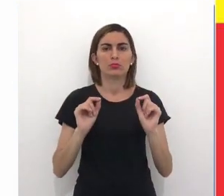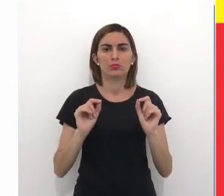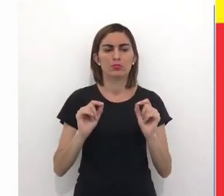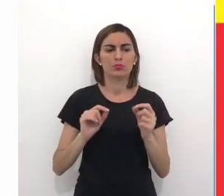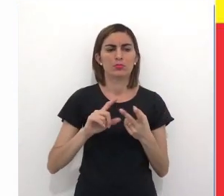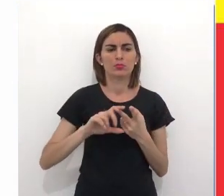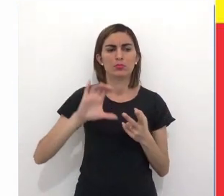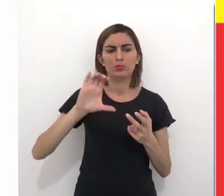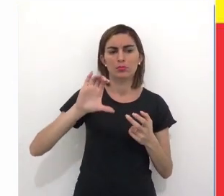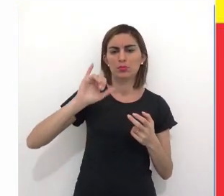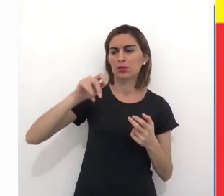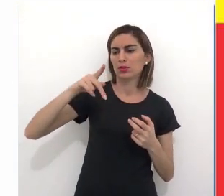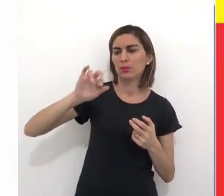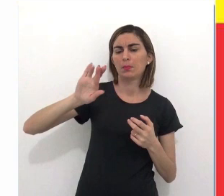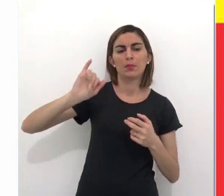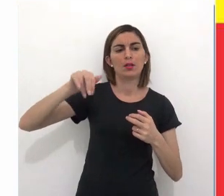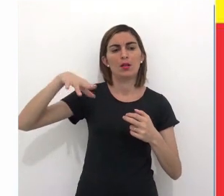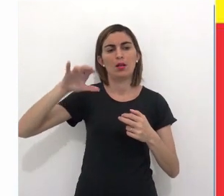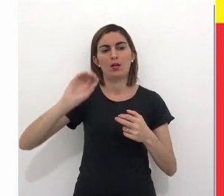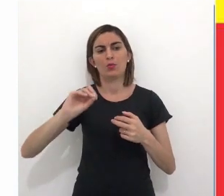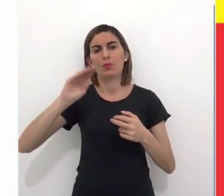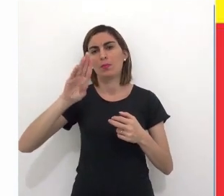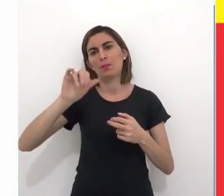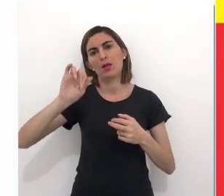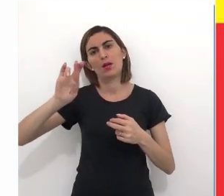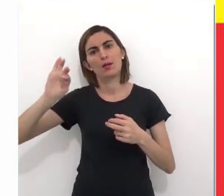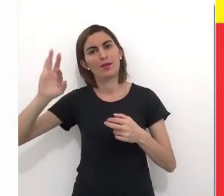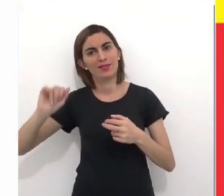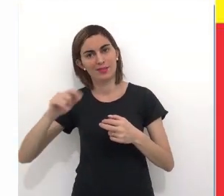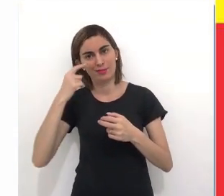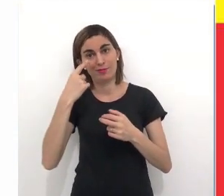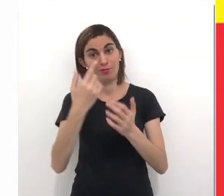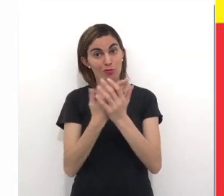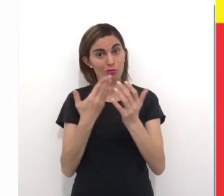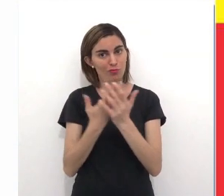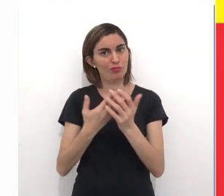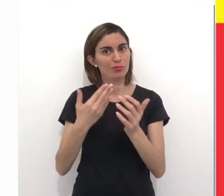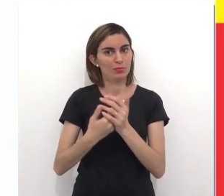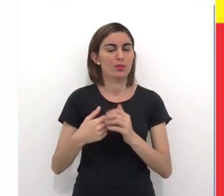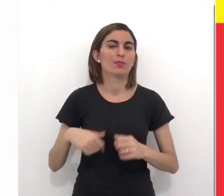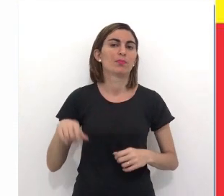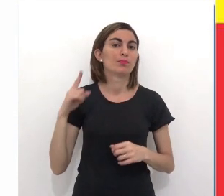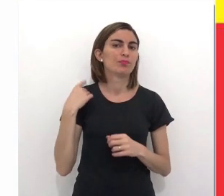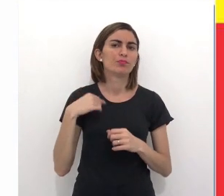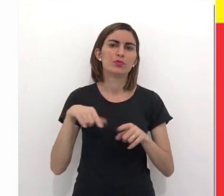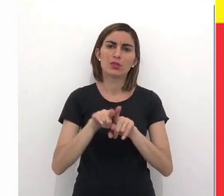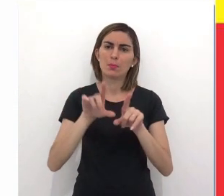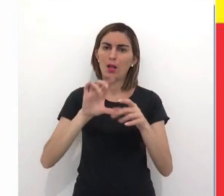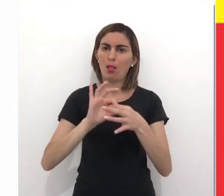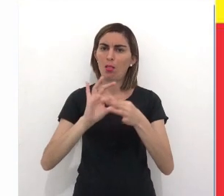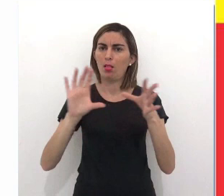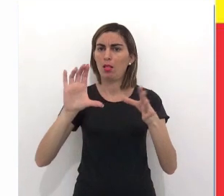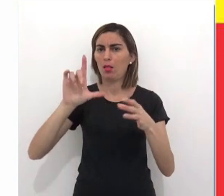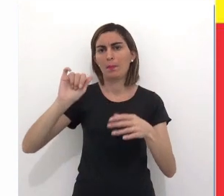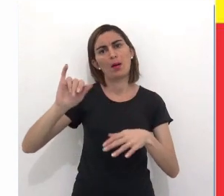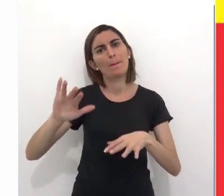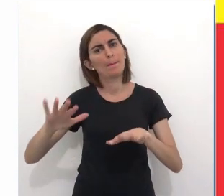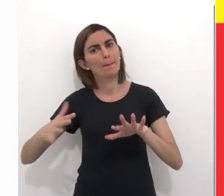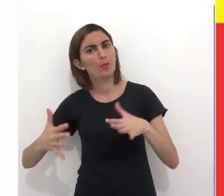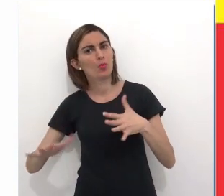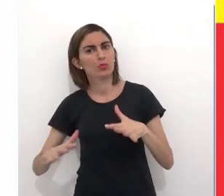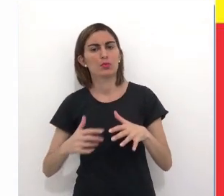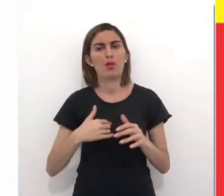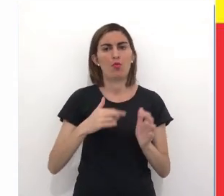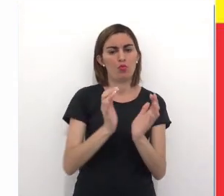quê? Cipriano Barata, né? Nós vimos isso na última aula. Tínhamos também os liberais